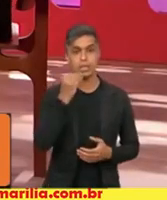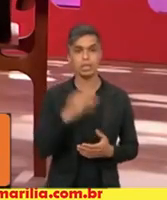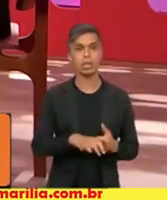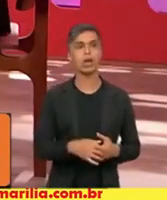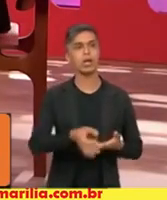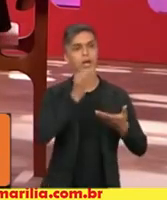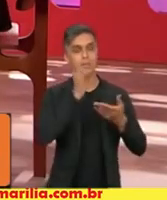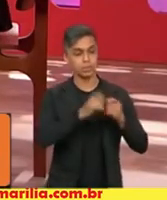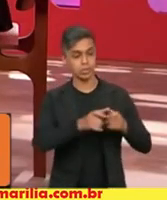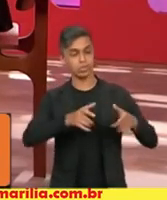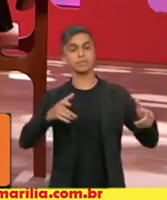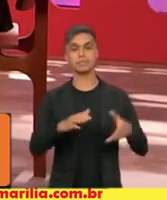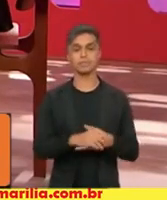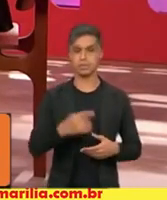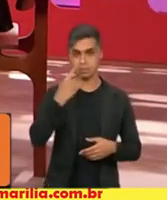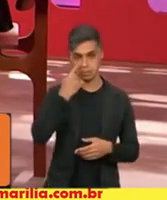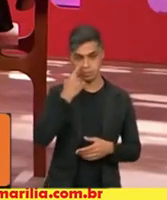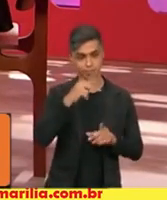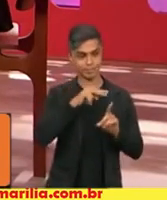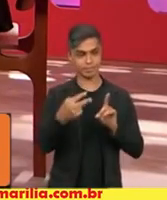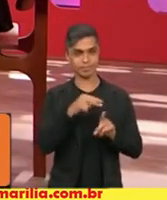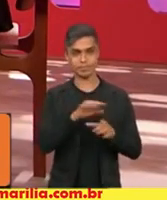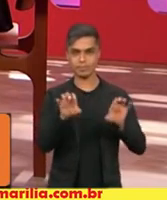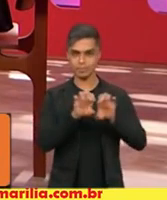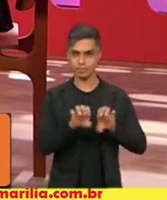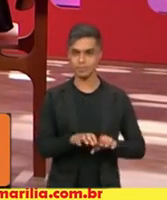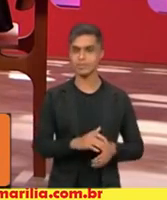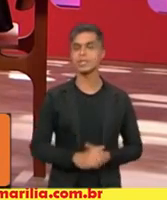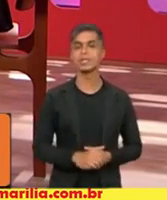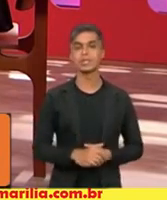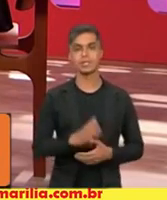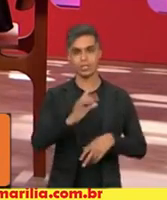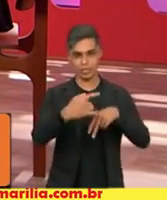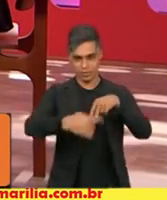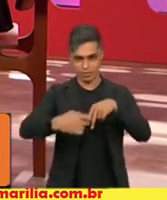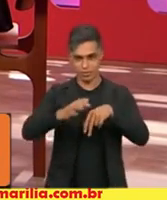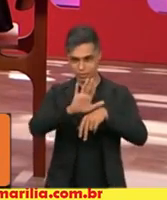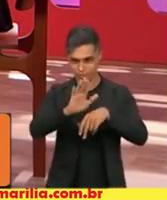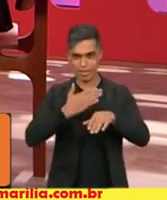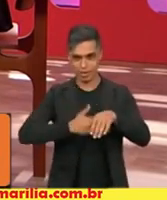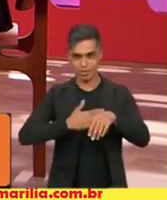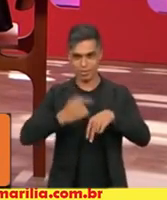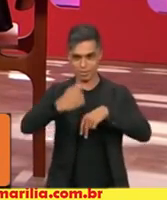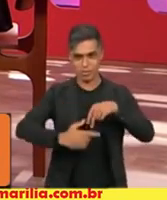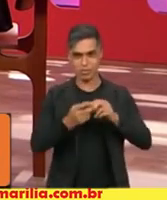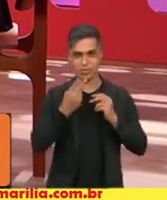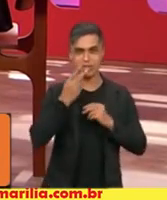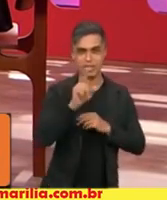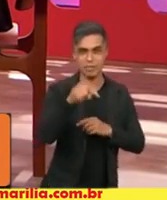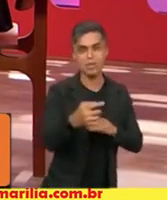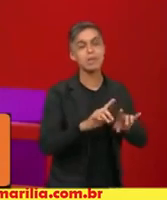de São Paulo. Então, do ponto de vista estrutural, já colocamos personagens nisso tudo, mas do ponto de vista estrutural, o que há